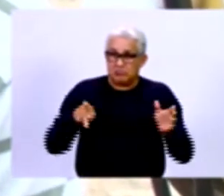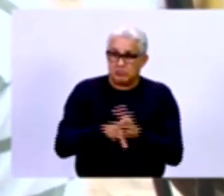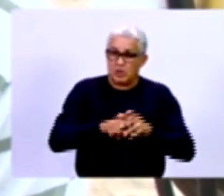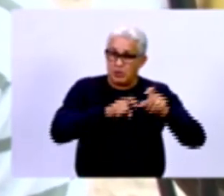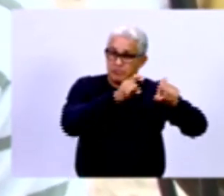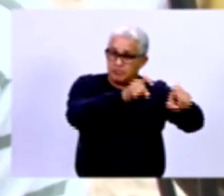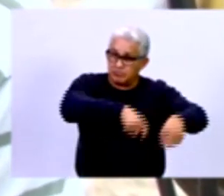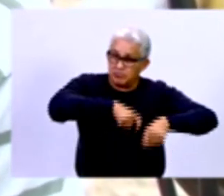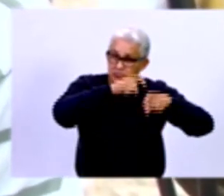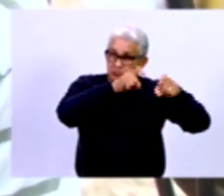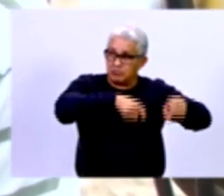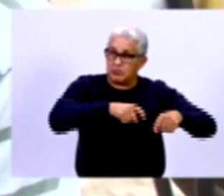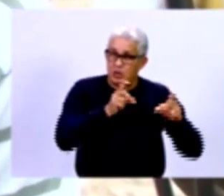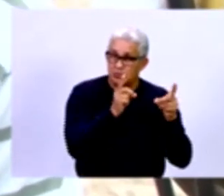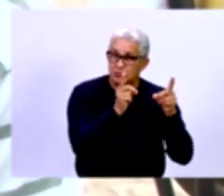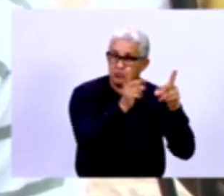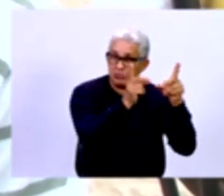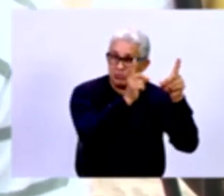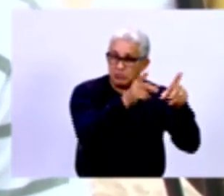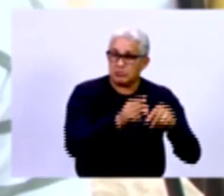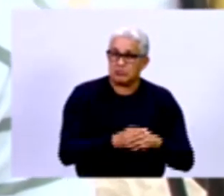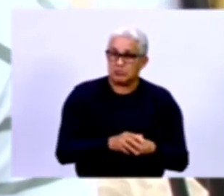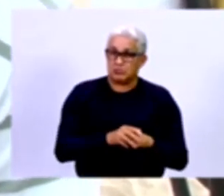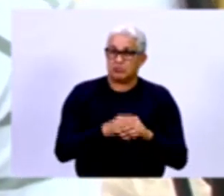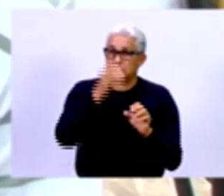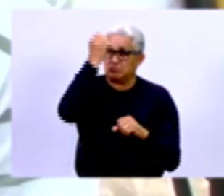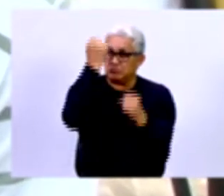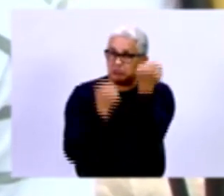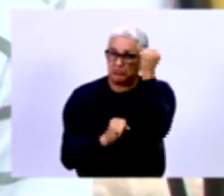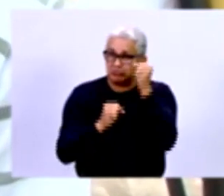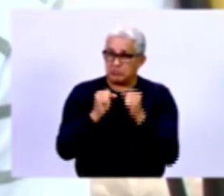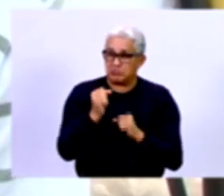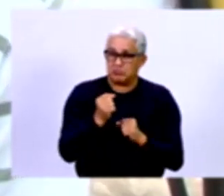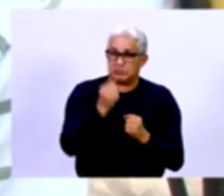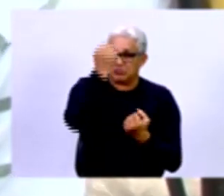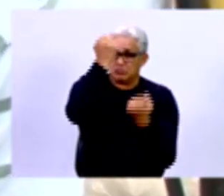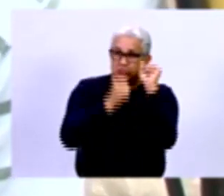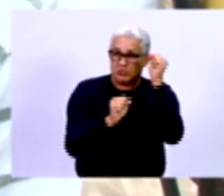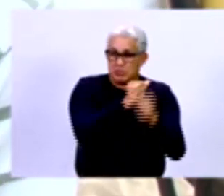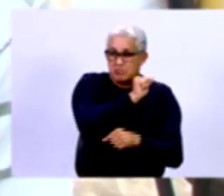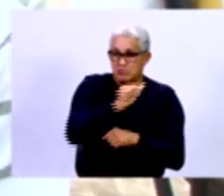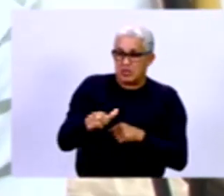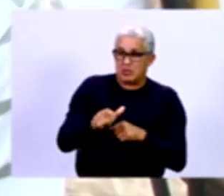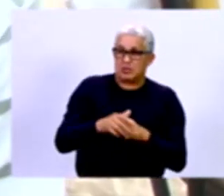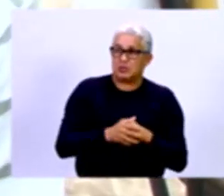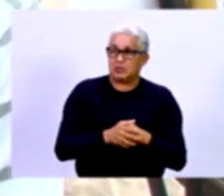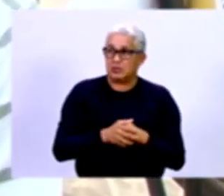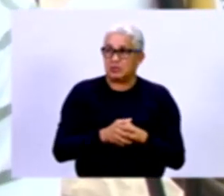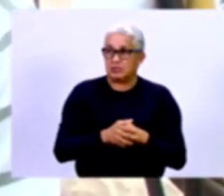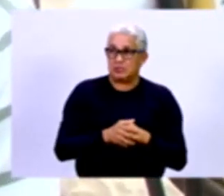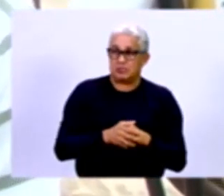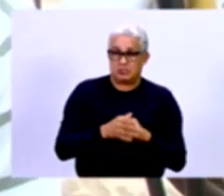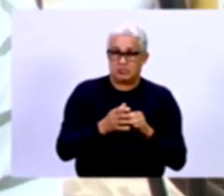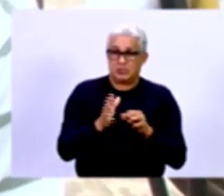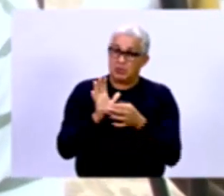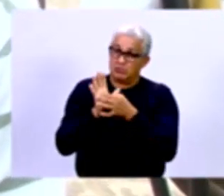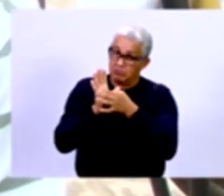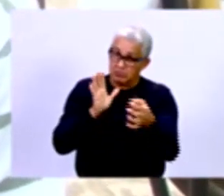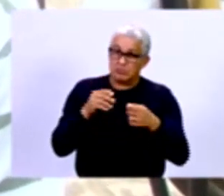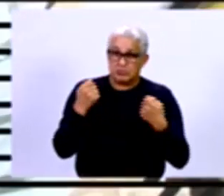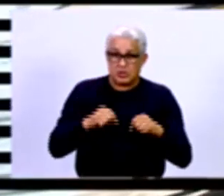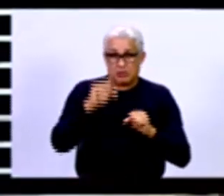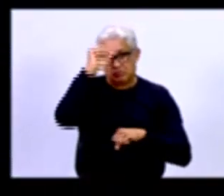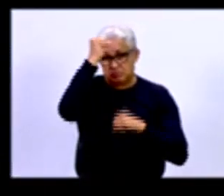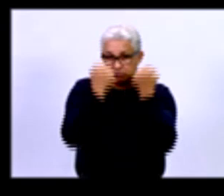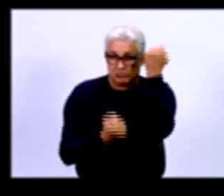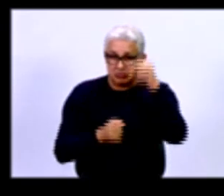campo, né, da área rural, do que a indústria propriamente dita. Então é algo que tem que, do meu ponto de vista, nós temos que industrializar mais o